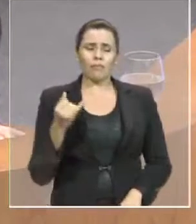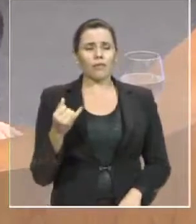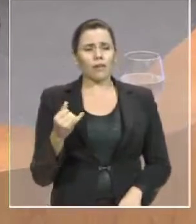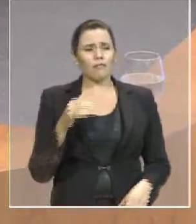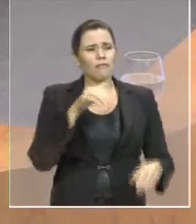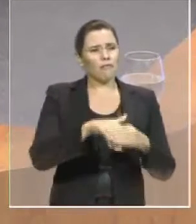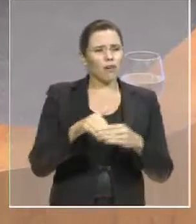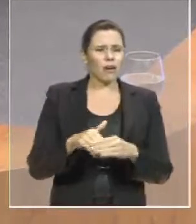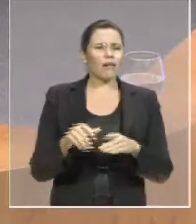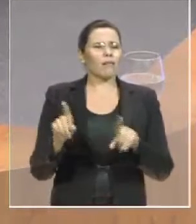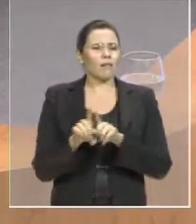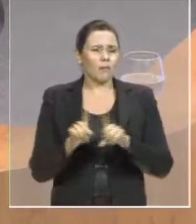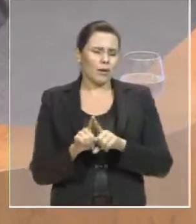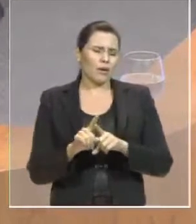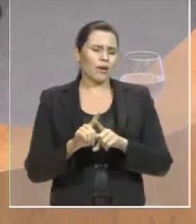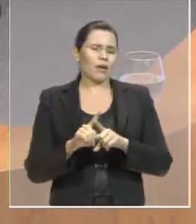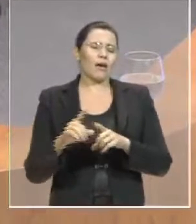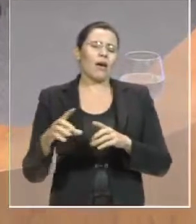E aí